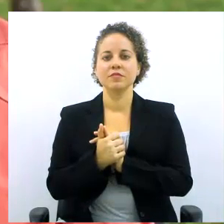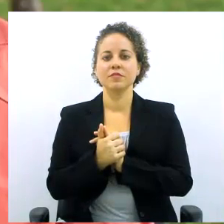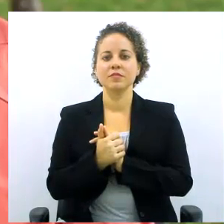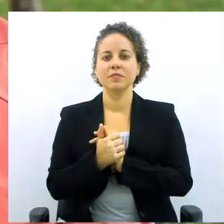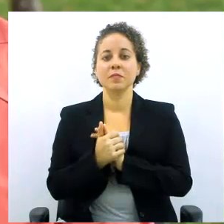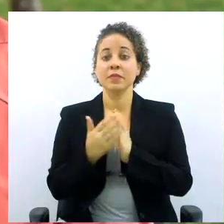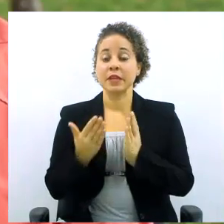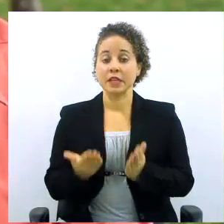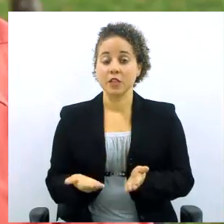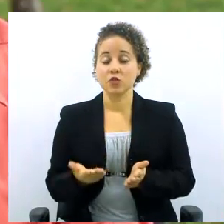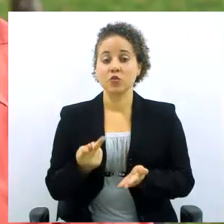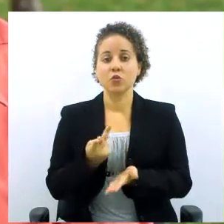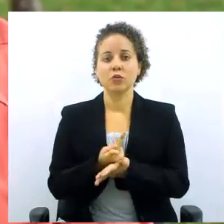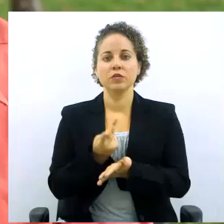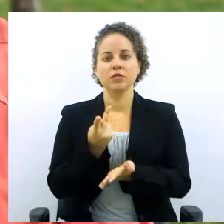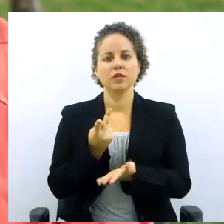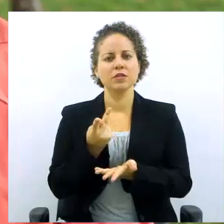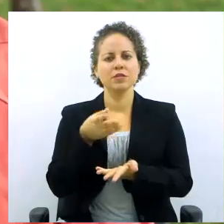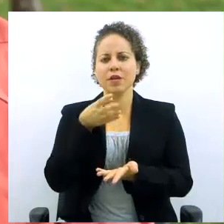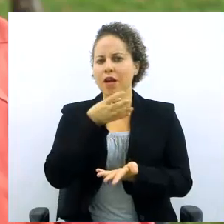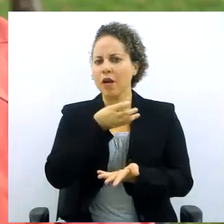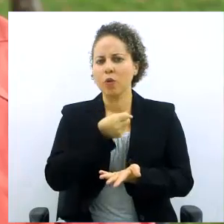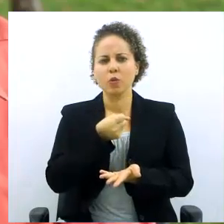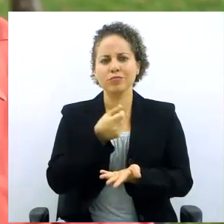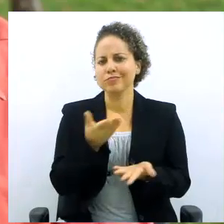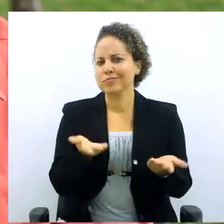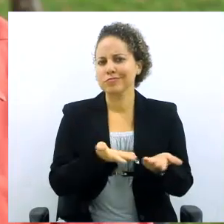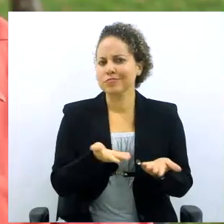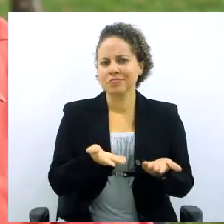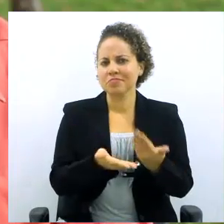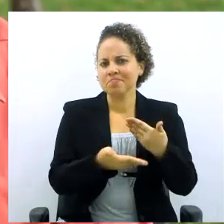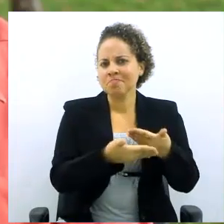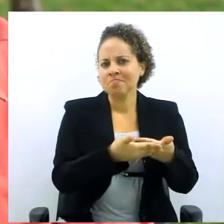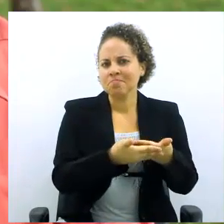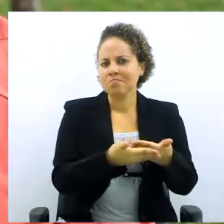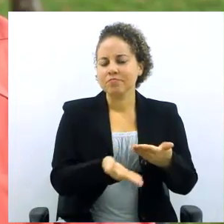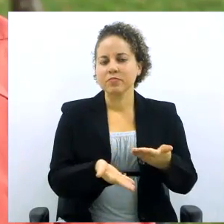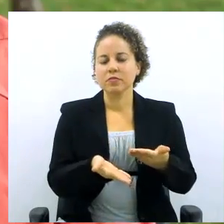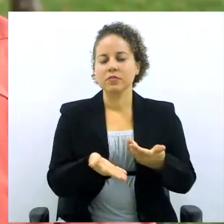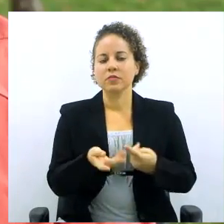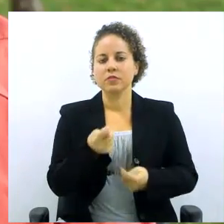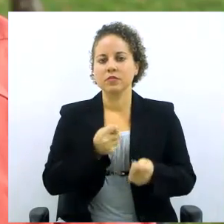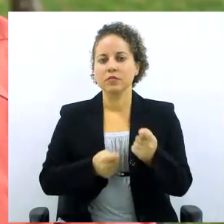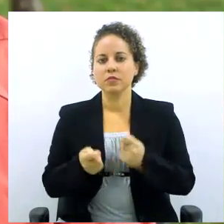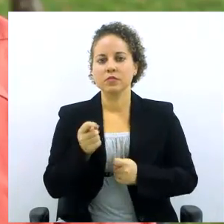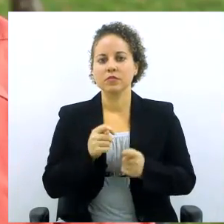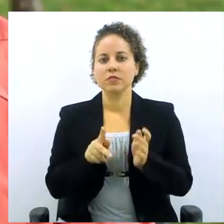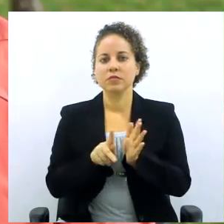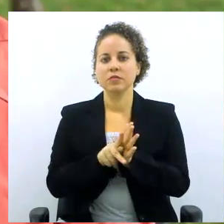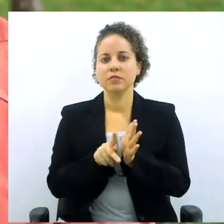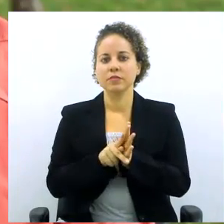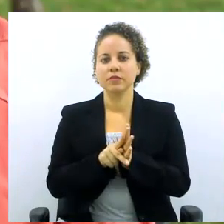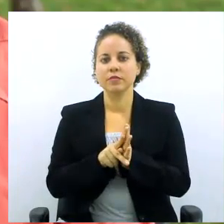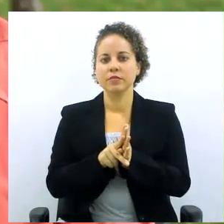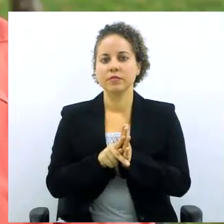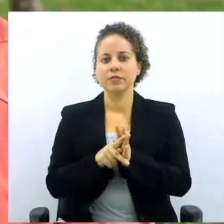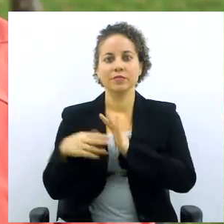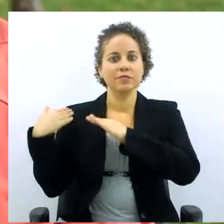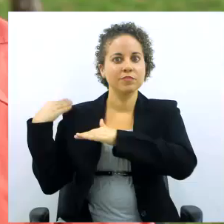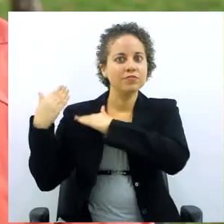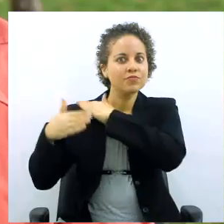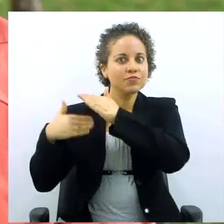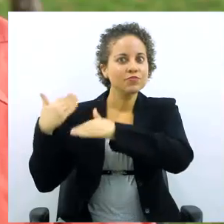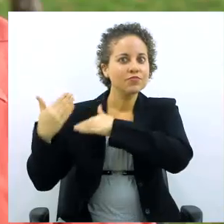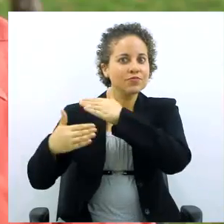algo relativamente recente, né? Afinal de contas, a economia já é secular,